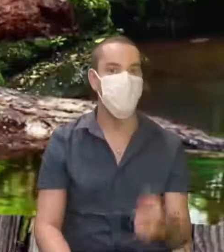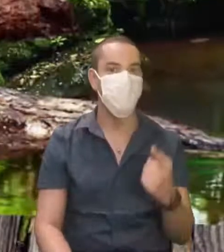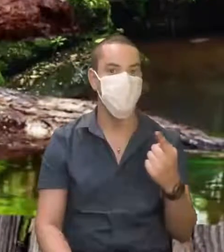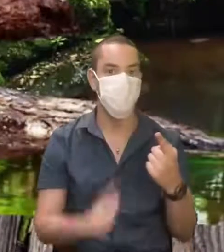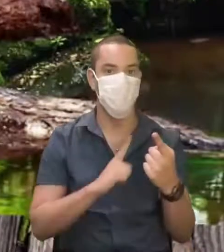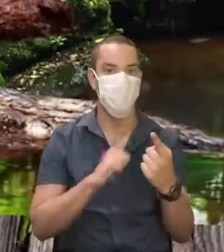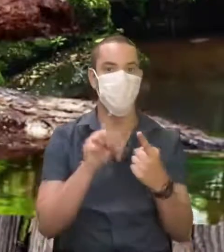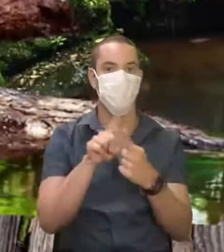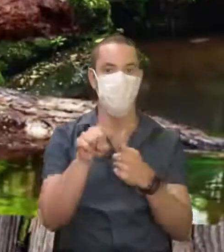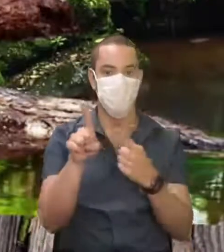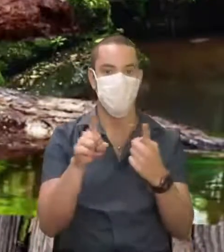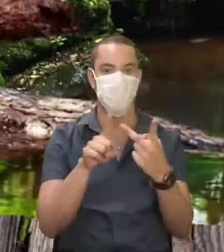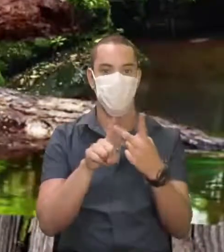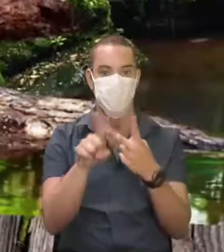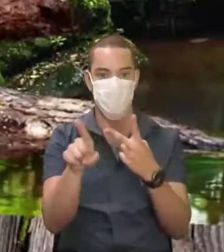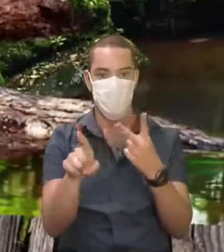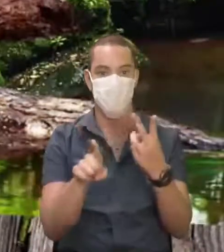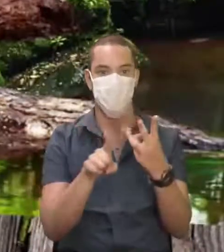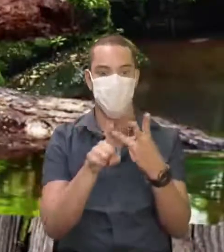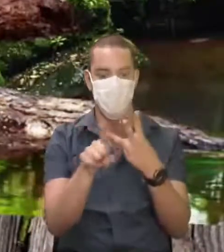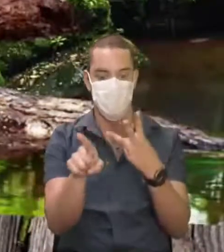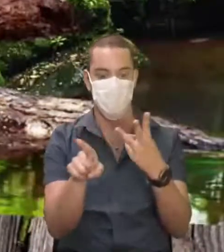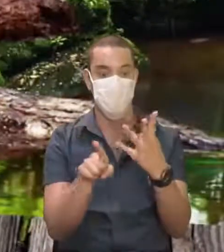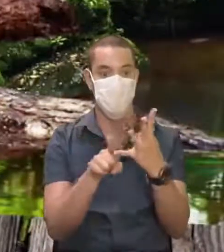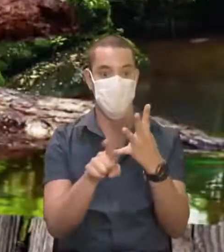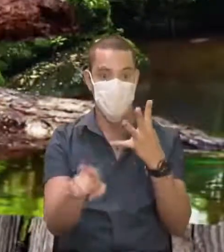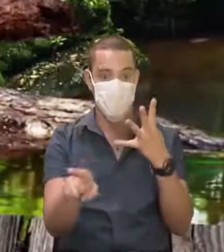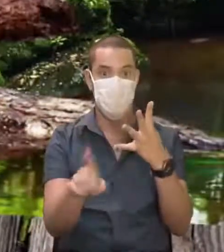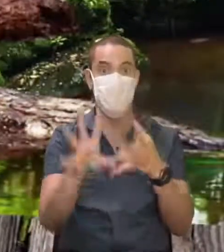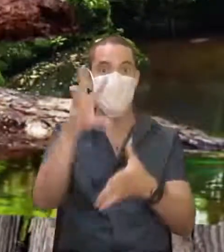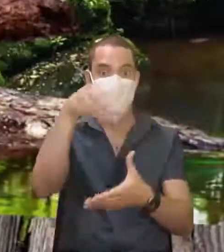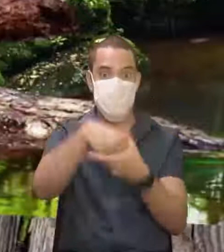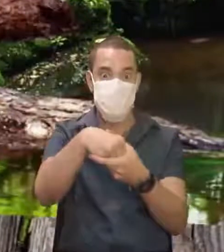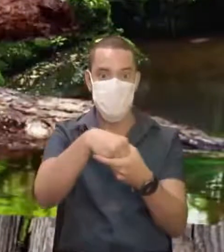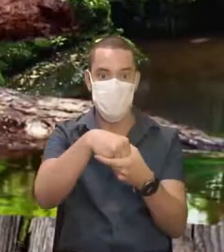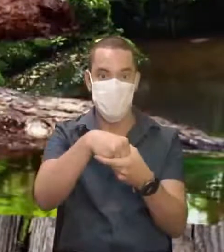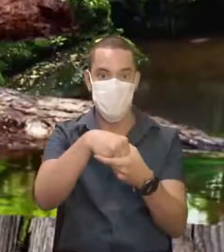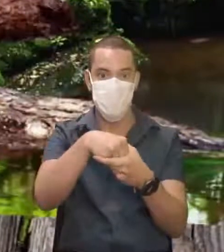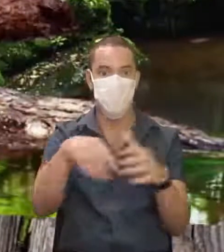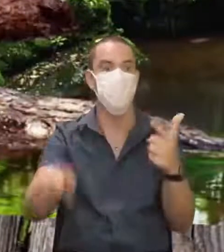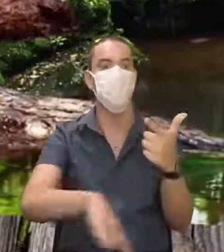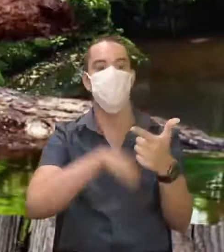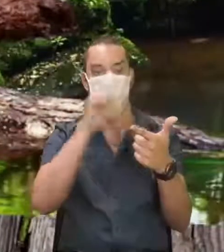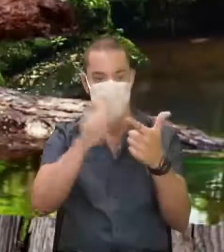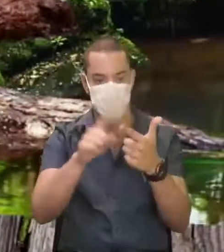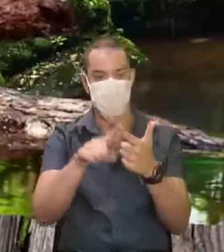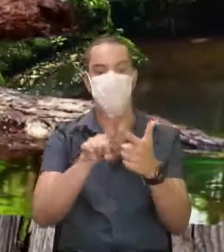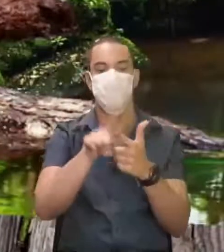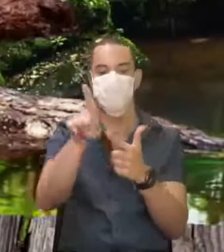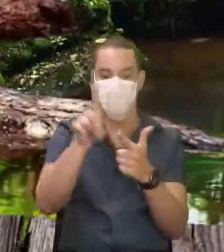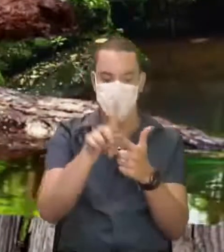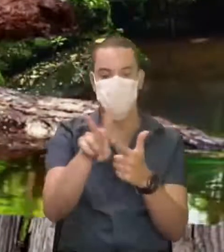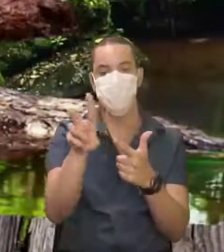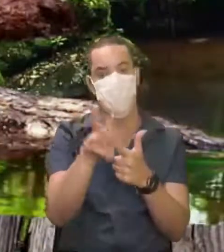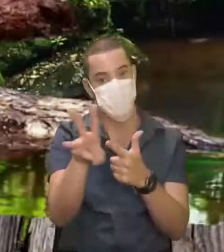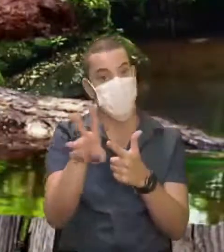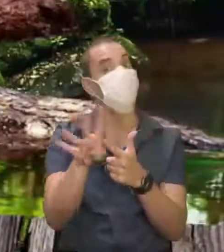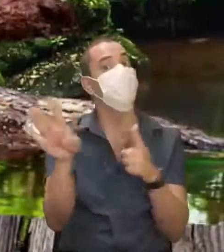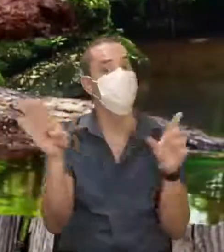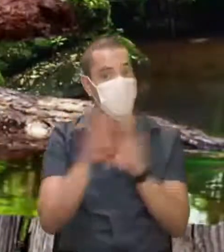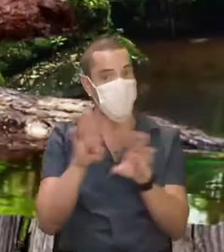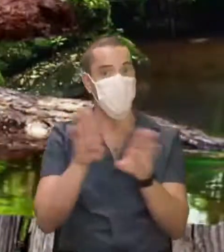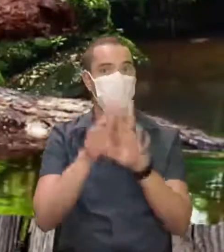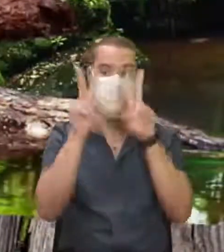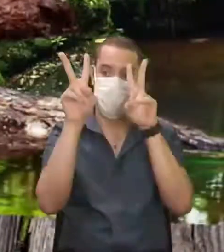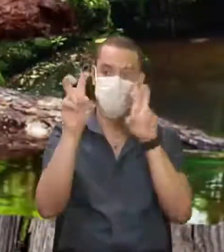Prófase 1, metáfase 1, anáfase 1, telófase 1. E aí na 2, prófase 2, metáfase 2, anáfase